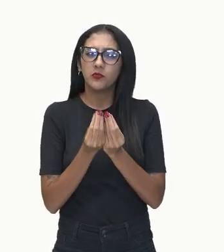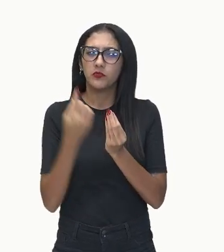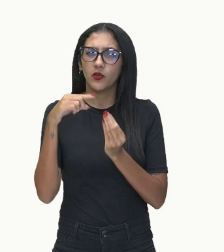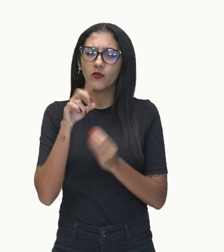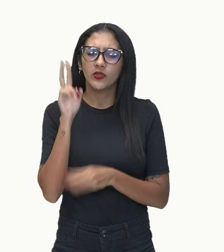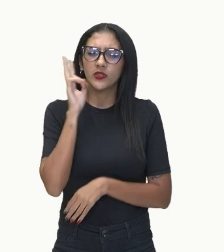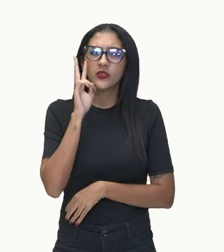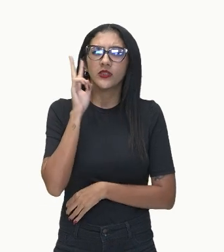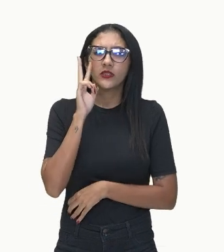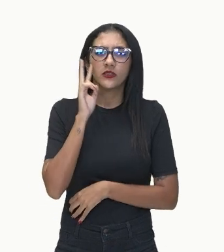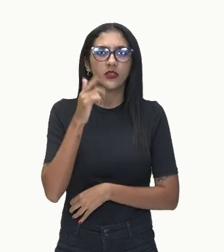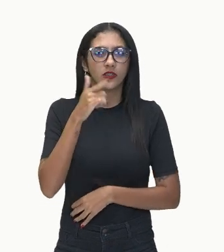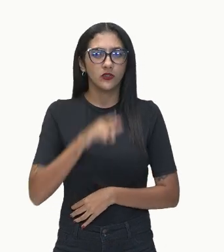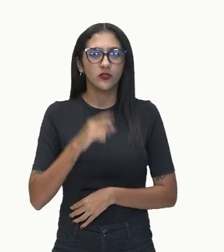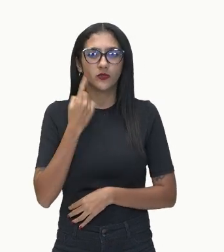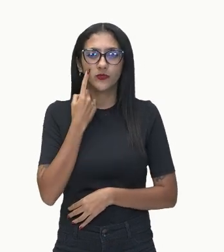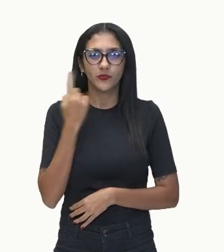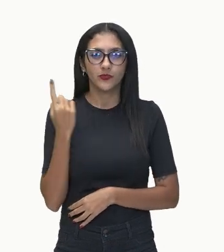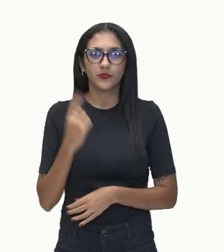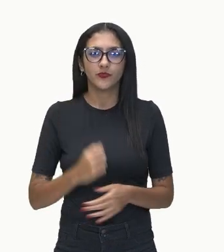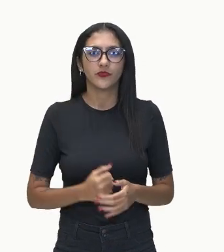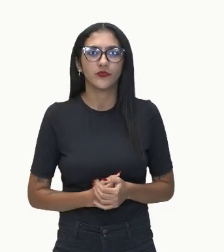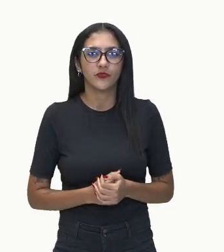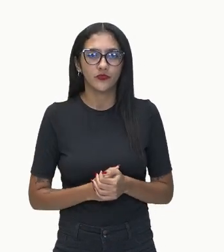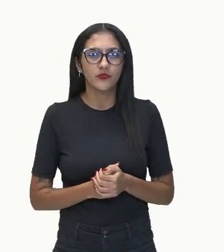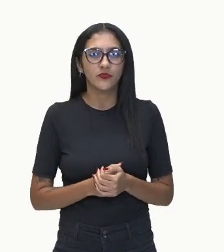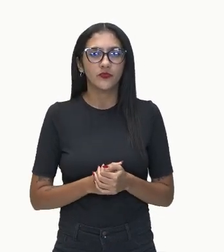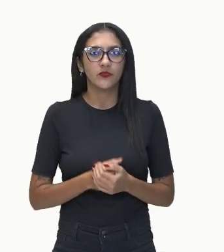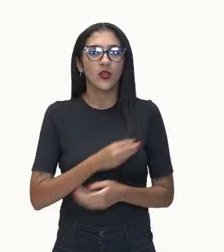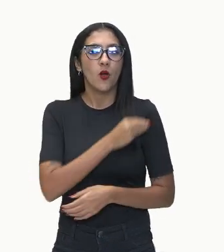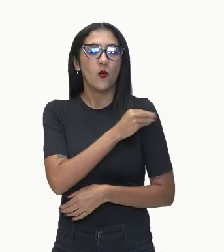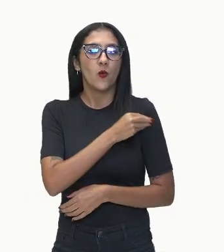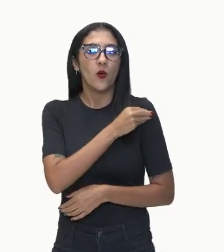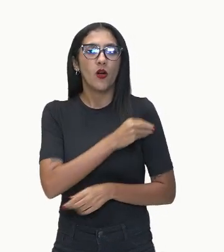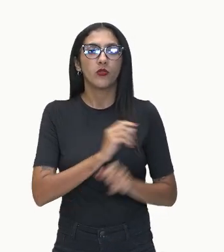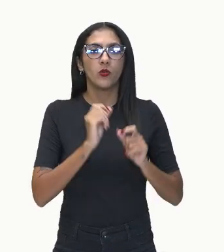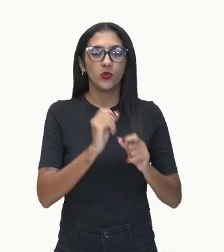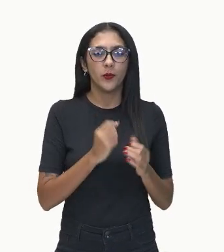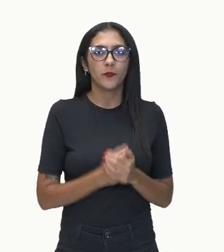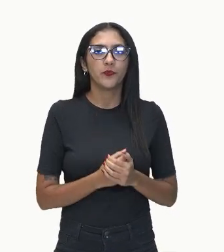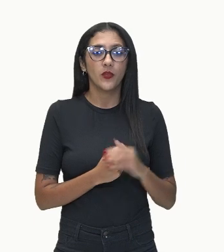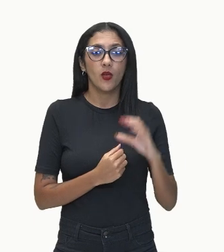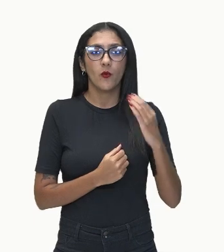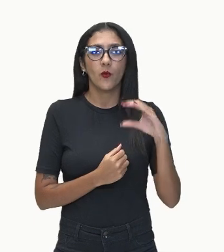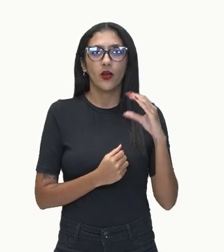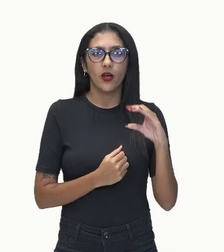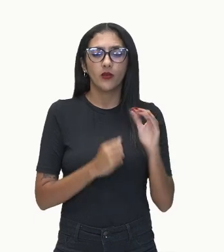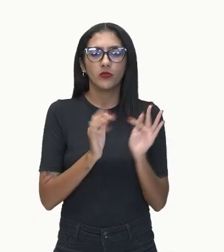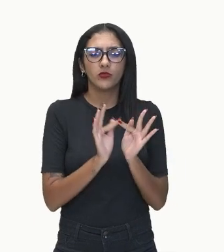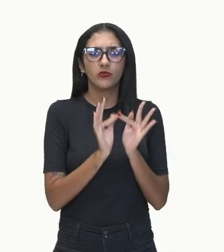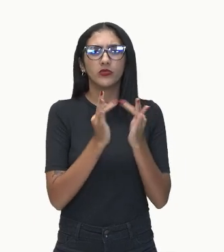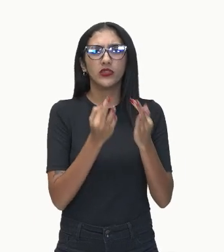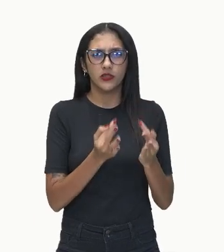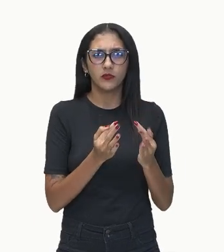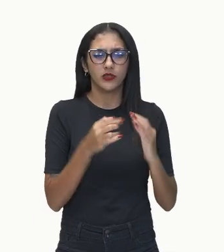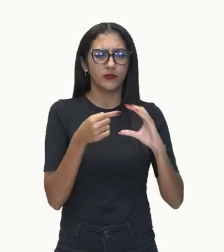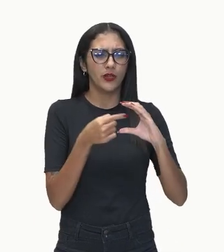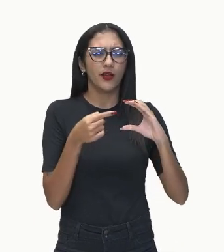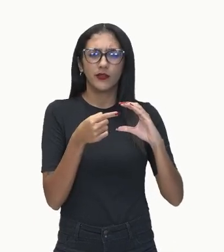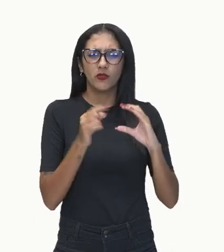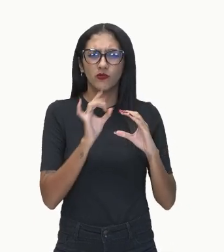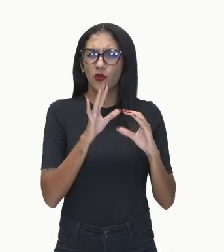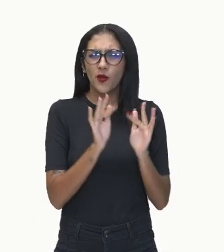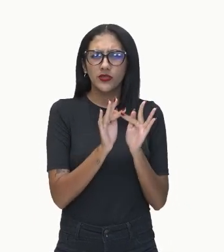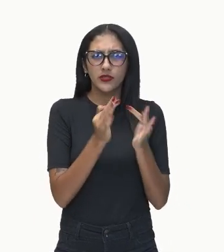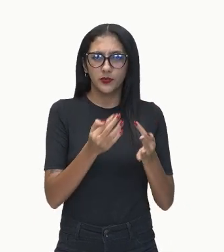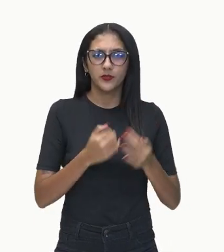álcool a hidroxila está ligada a carbono saturado. E o que é um carbono saturado? É aquele carbono que só tem ligações simples.